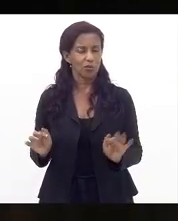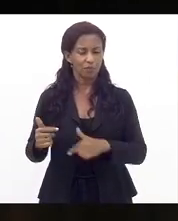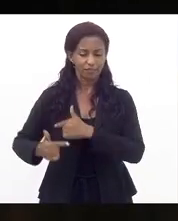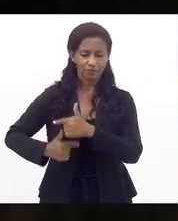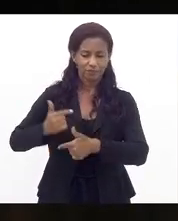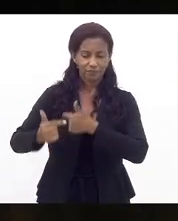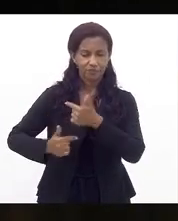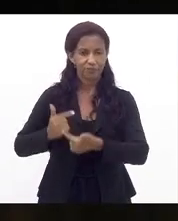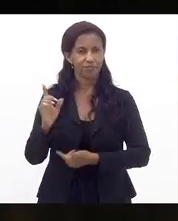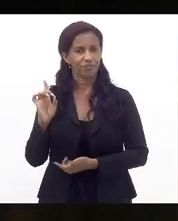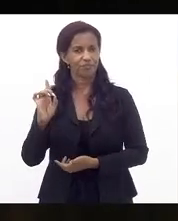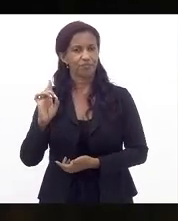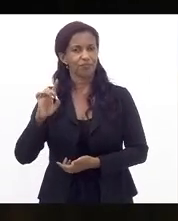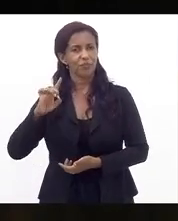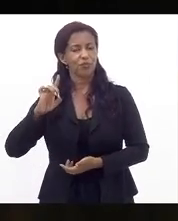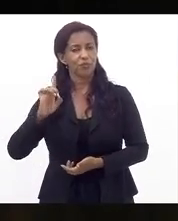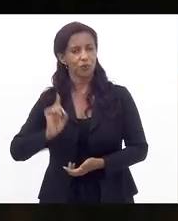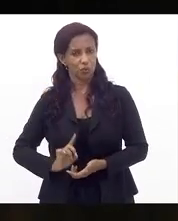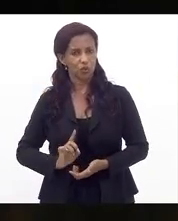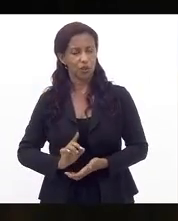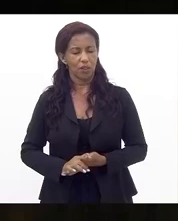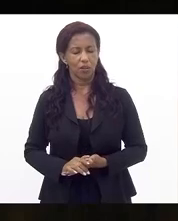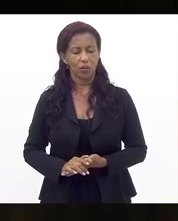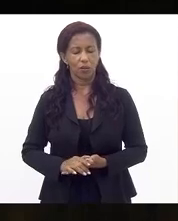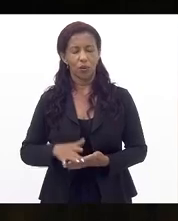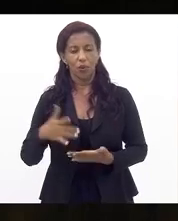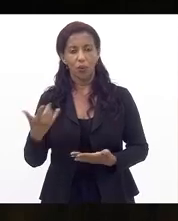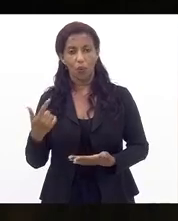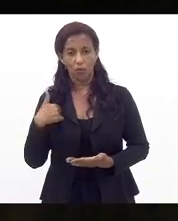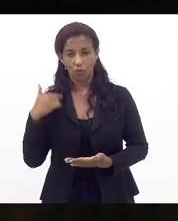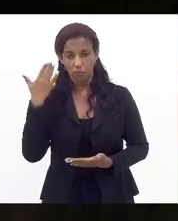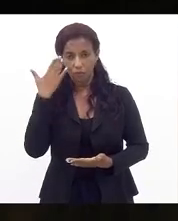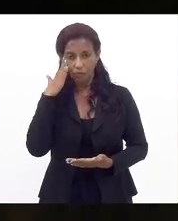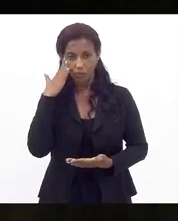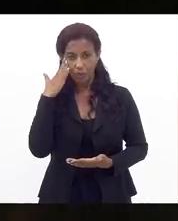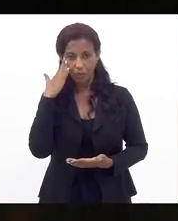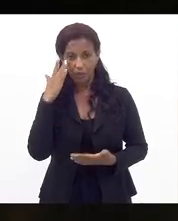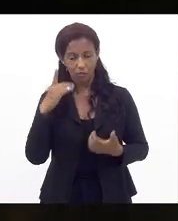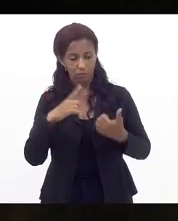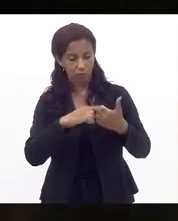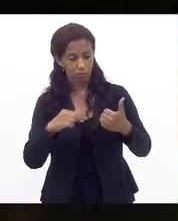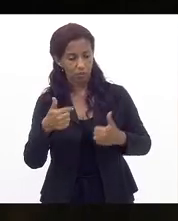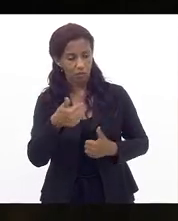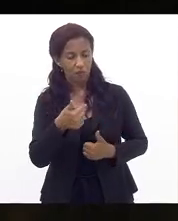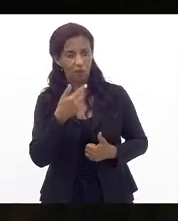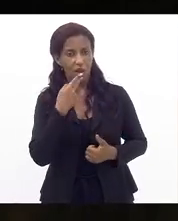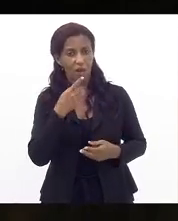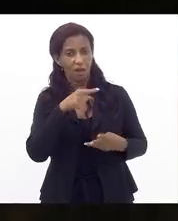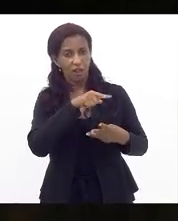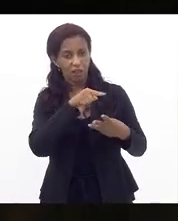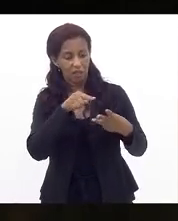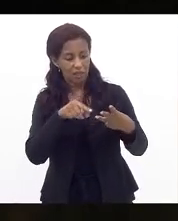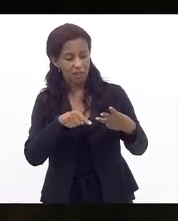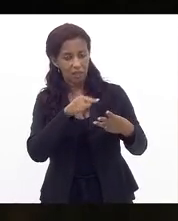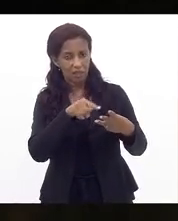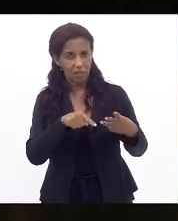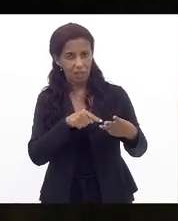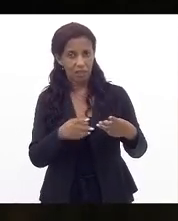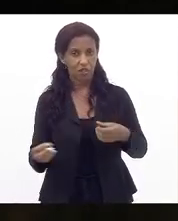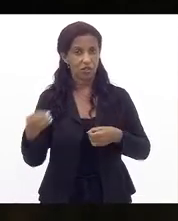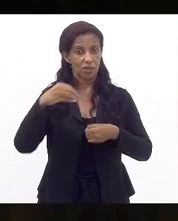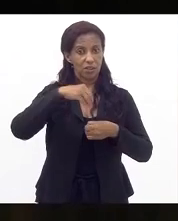direito quando a gente quando o artigo dos no caput ele fala que tem que ter três das seguintes regras